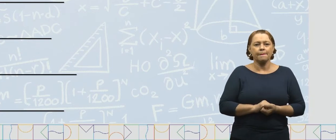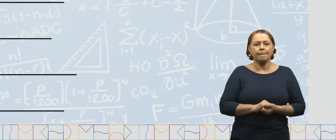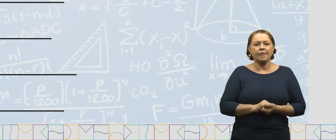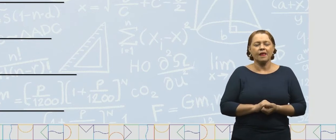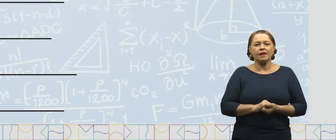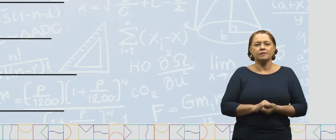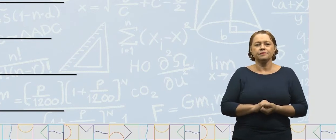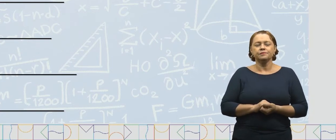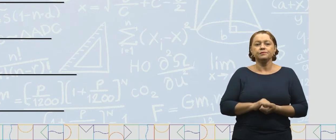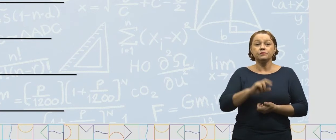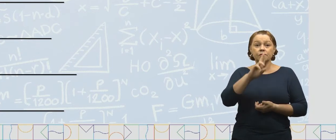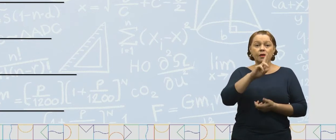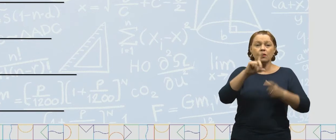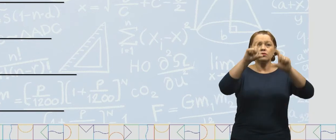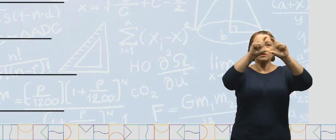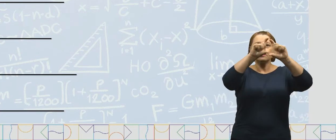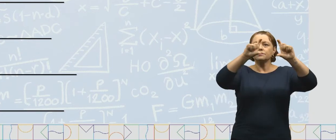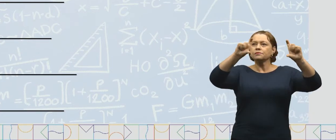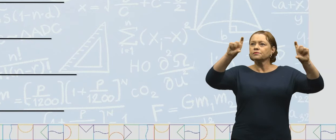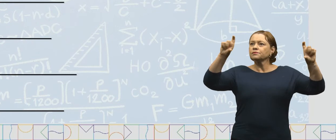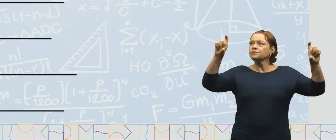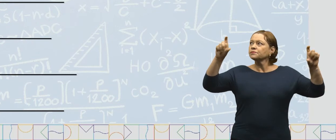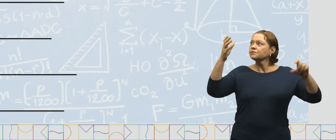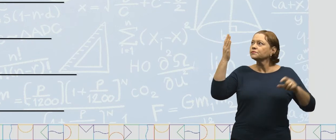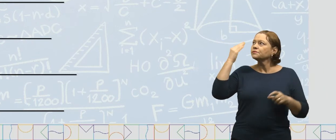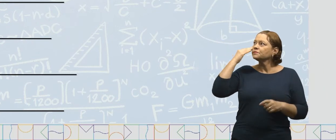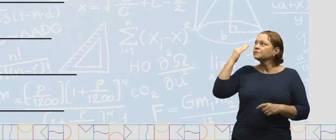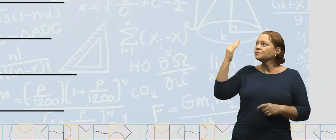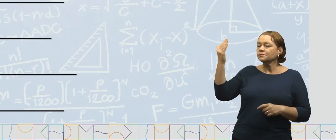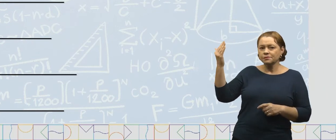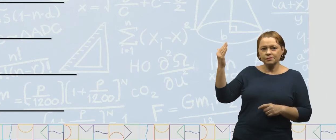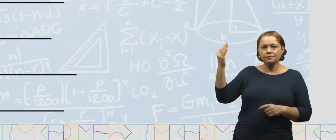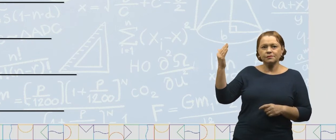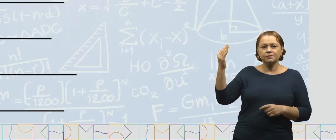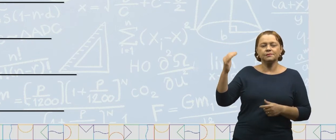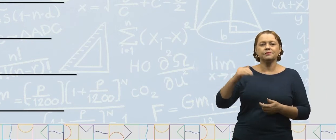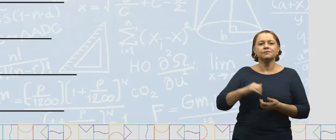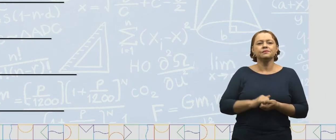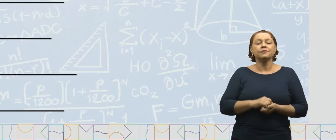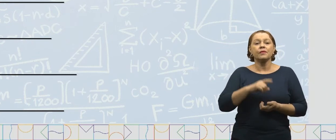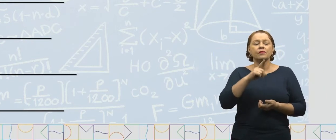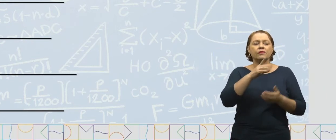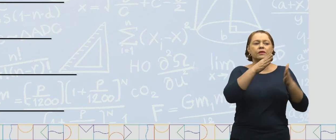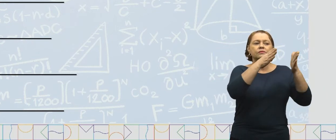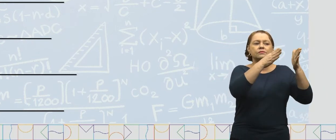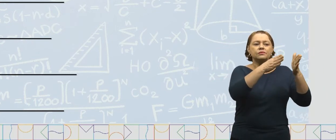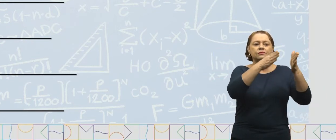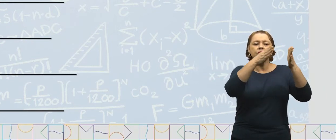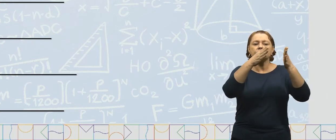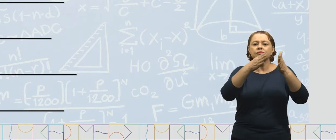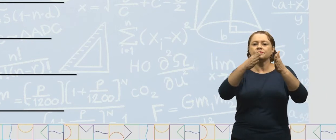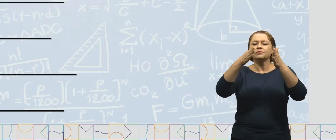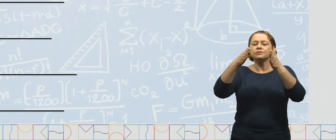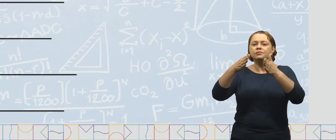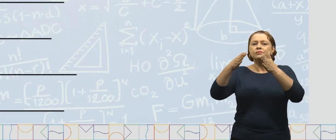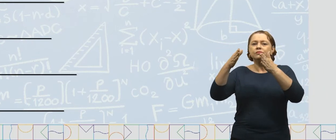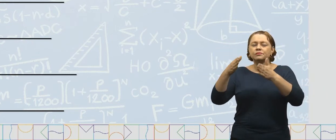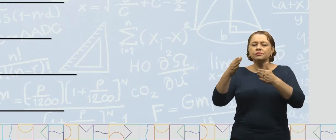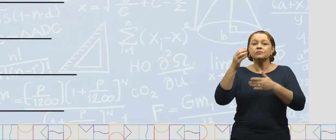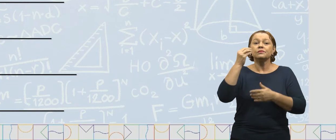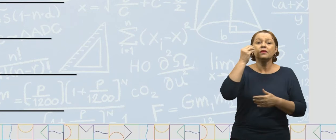as casas em direção até onde você tem que chegar. Nesse caso, você vai passar 2 kg